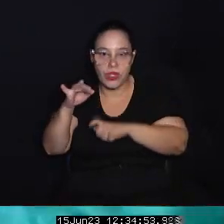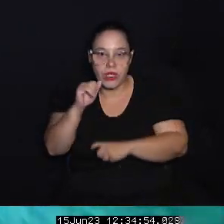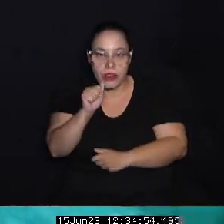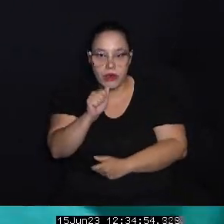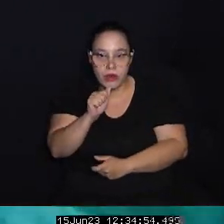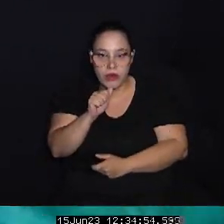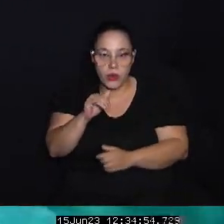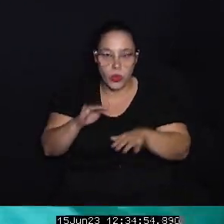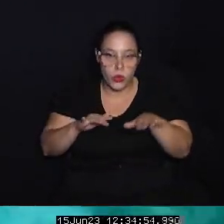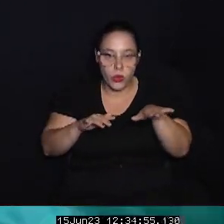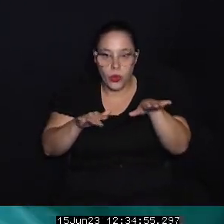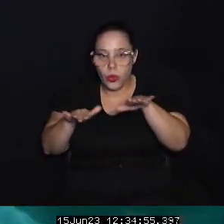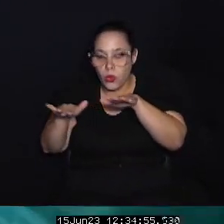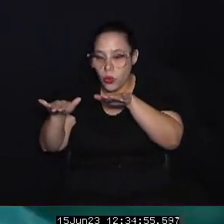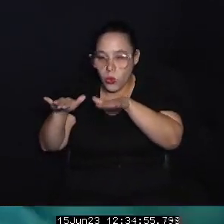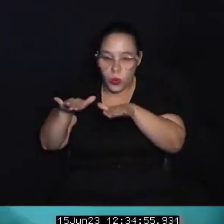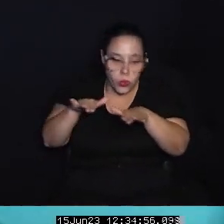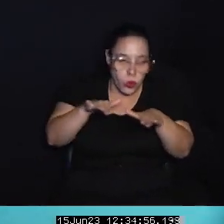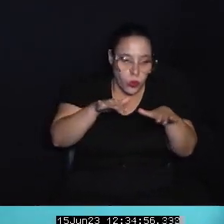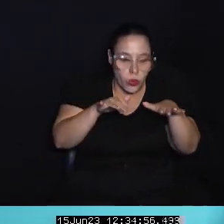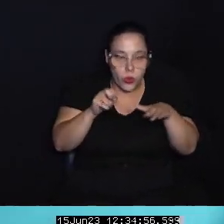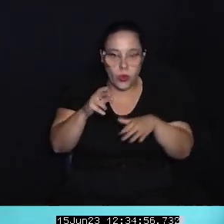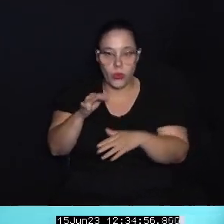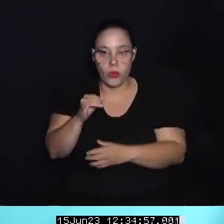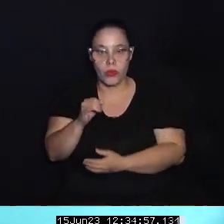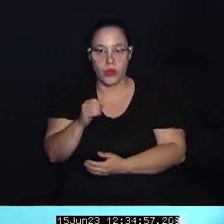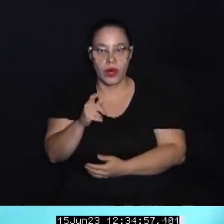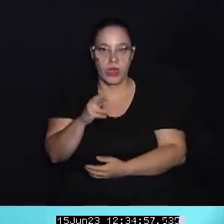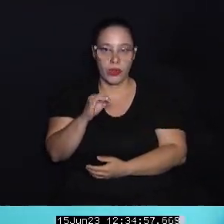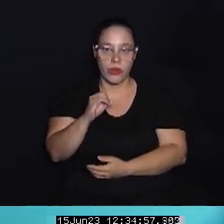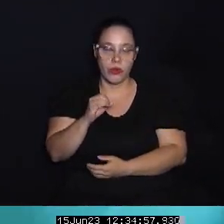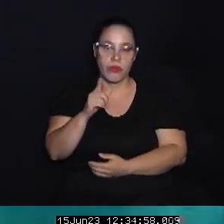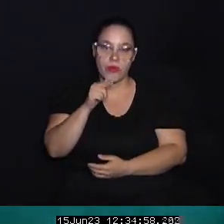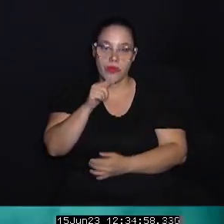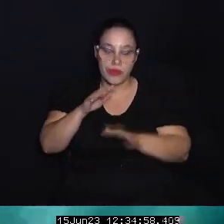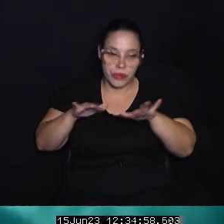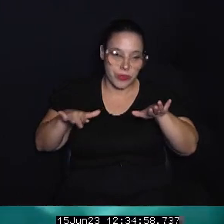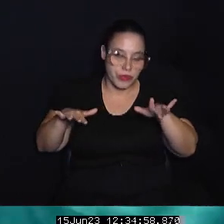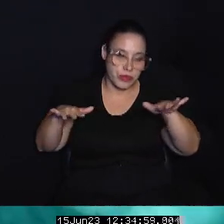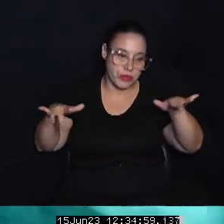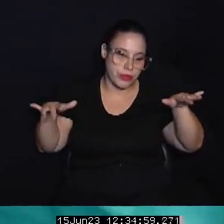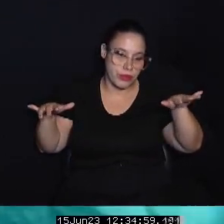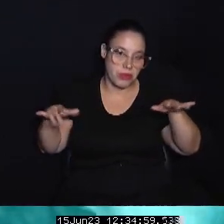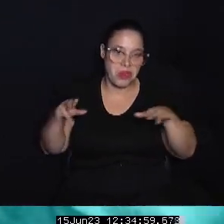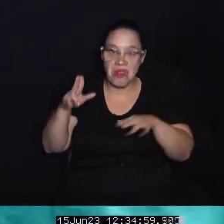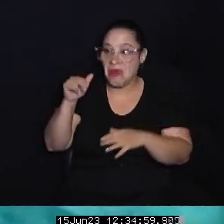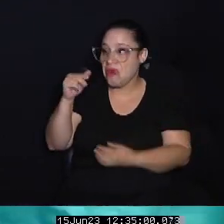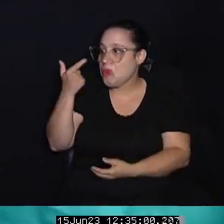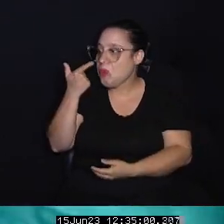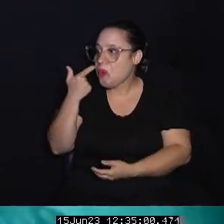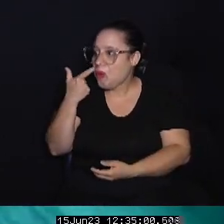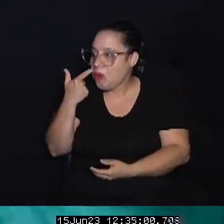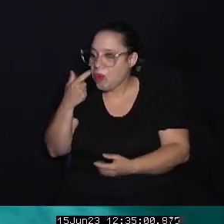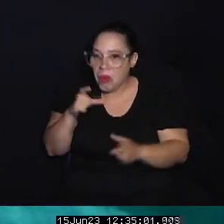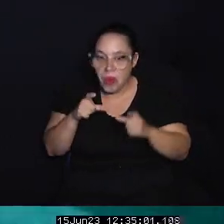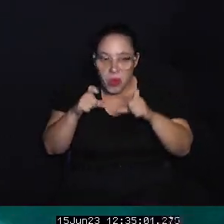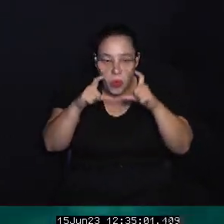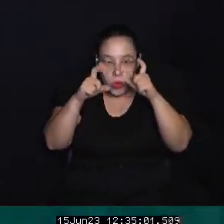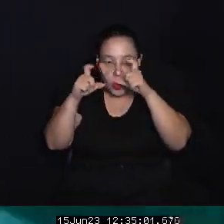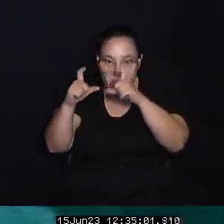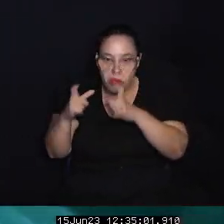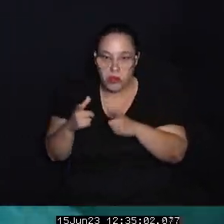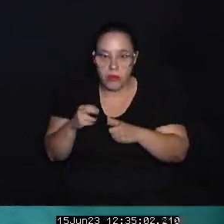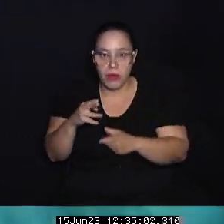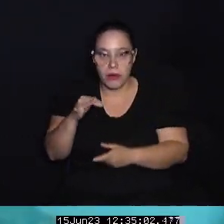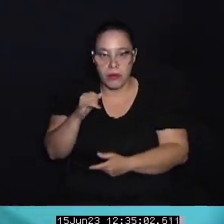gravações feitas por fêmeas da espécie cobriram mais de 5 mil quilômetros quadrados do leito oceânico, incluindo áreas que nunca antes